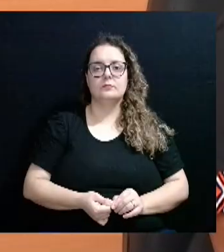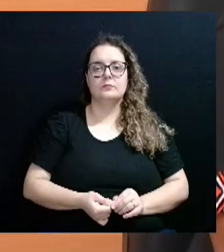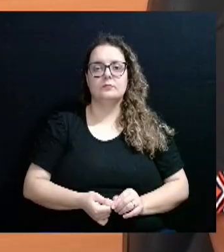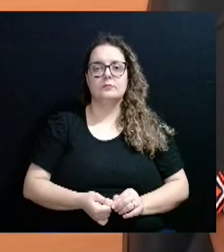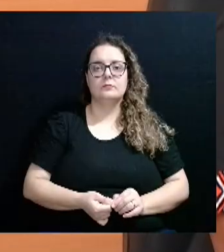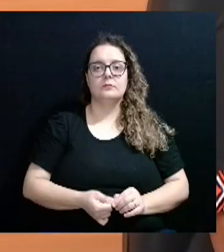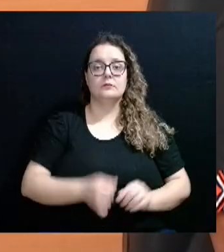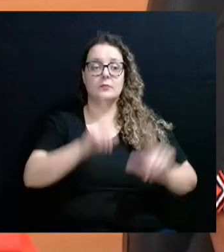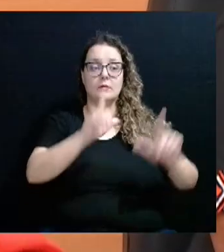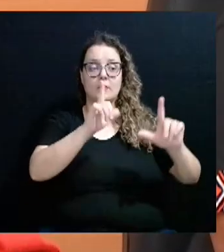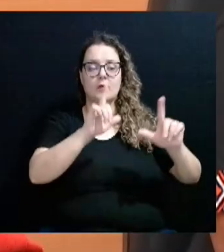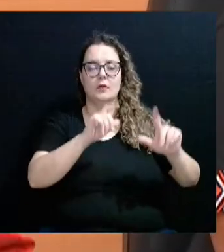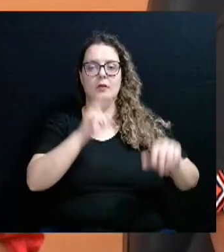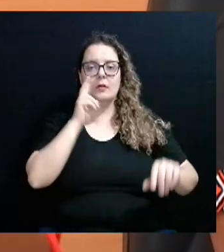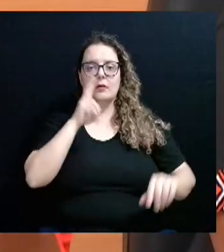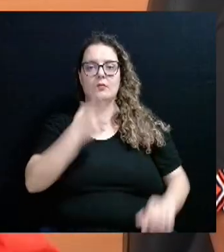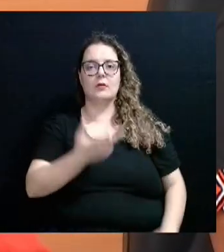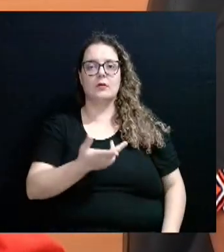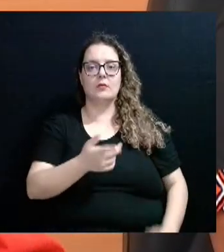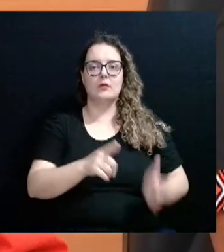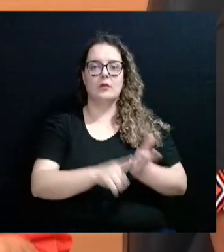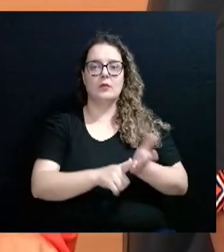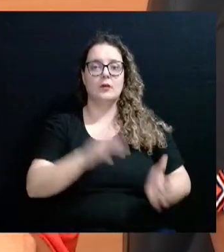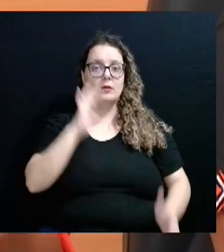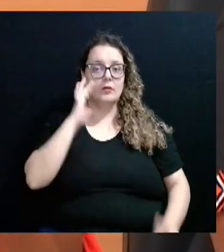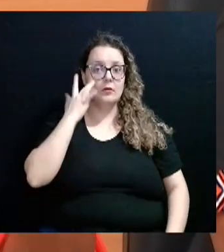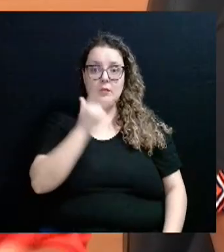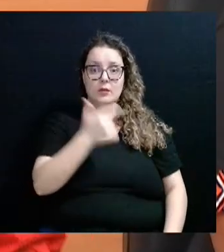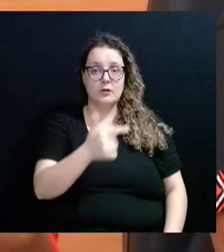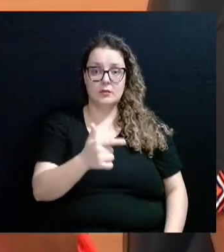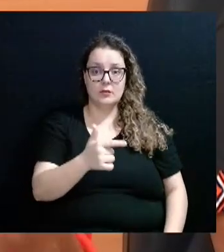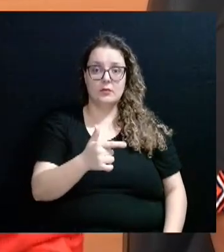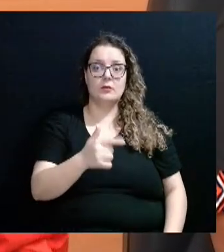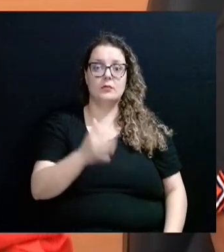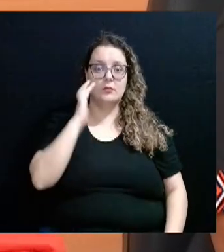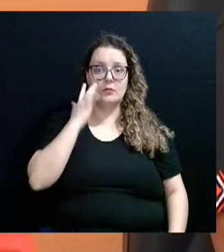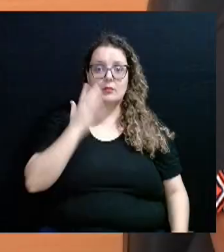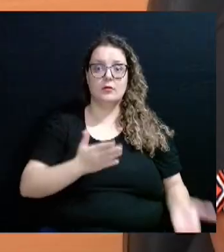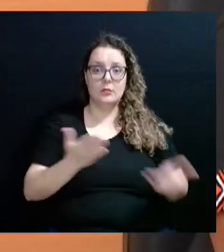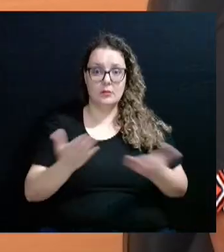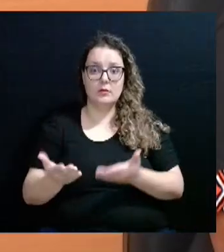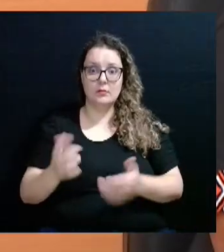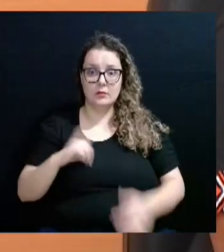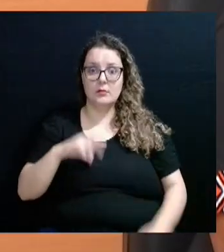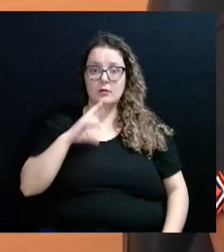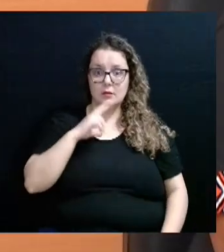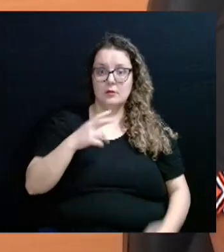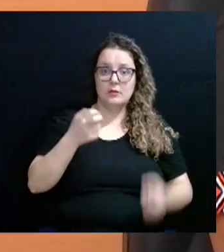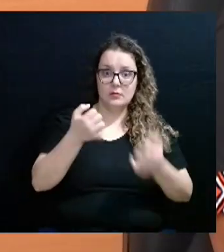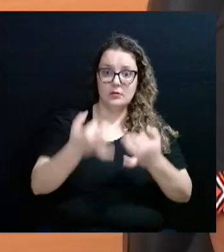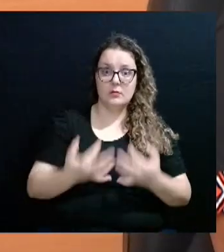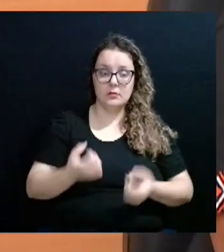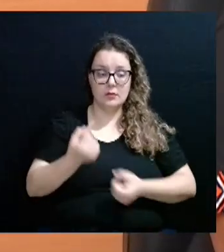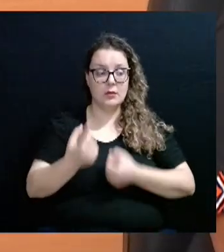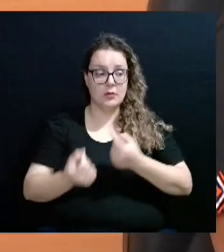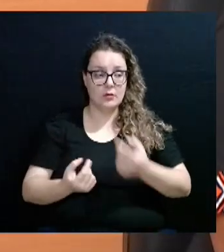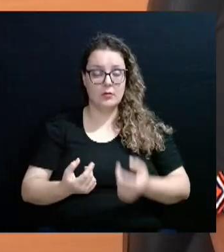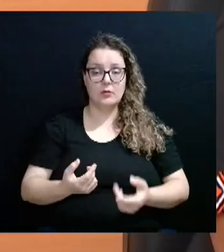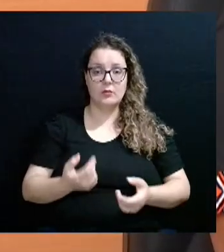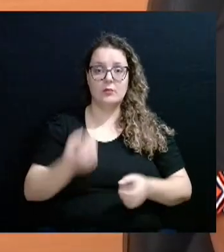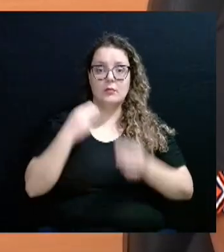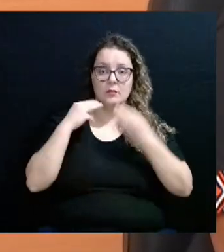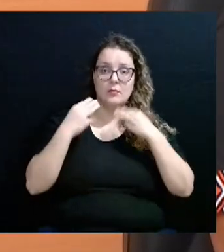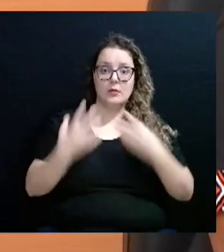aquela reportagem não existia, que era colocada ali para ter aquela resposta e justificar de alguma forma a música, né? Como se faz na arte,